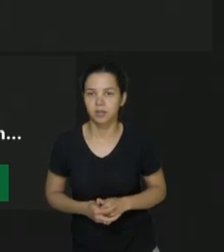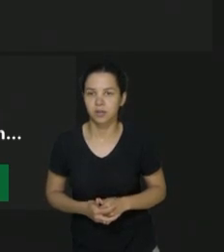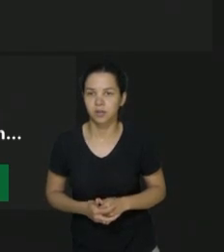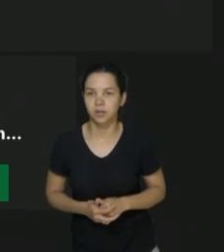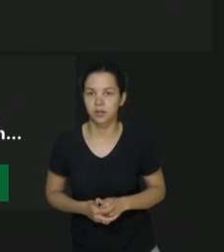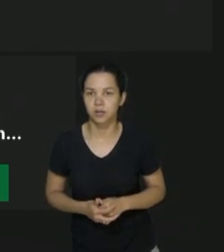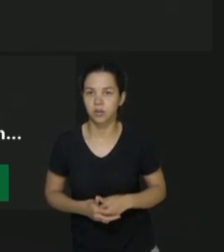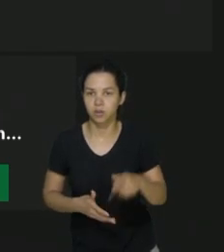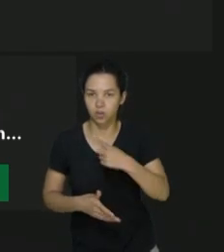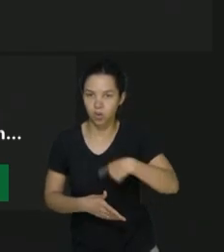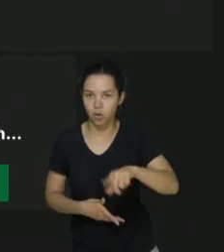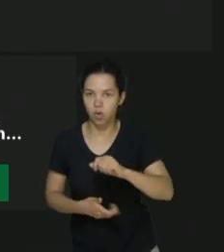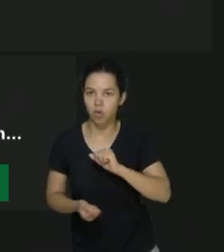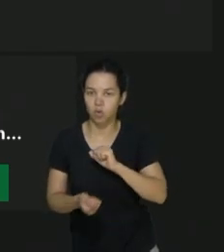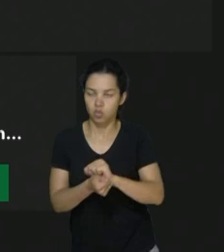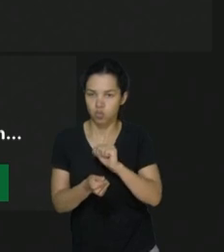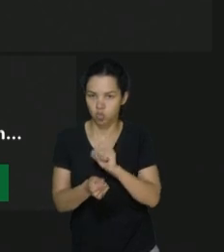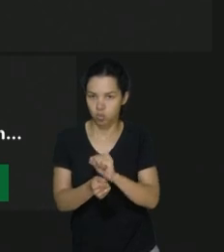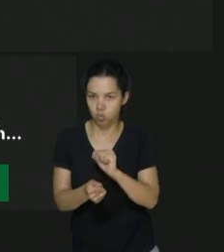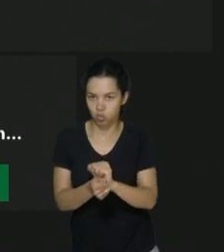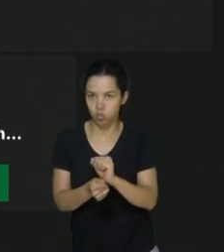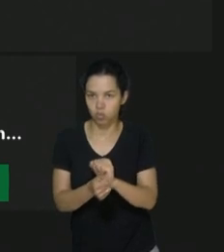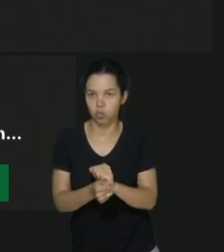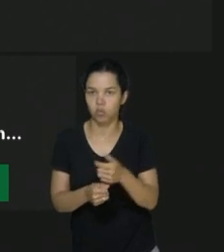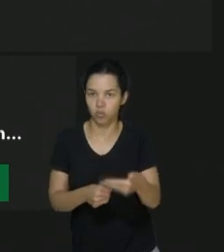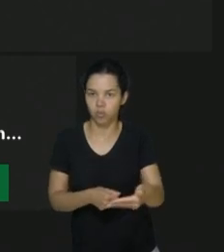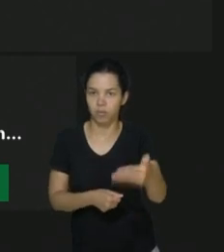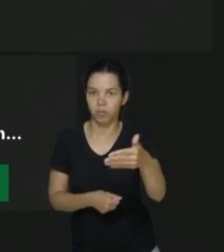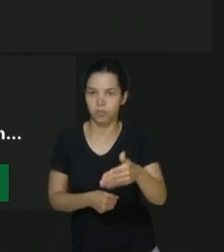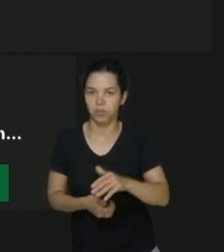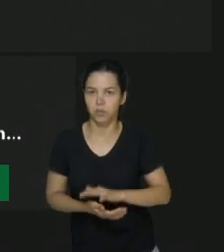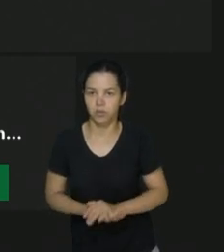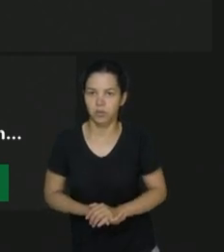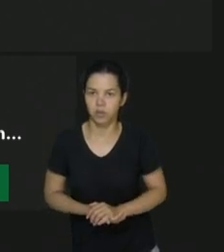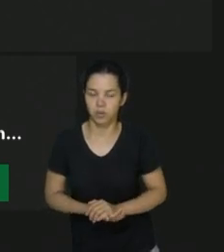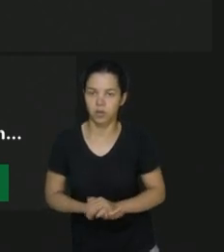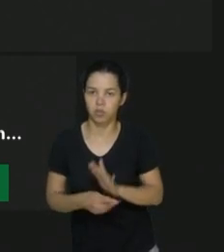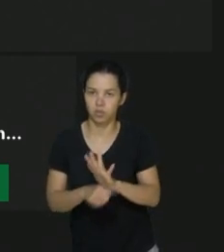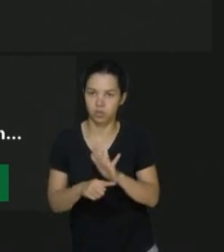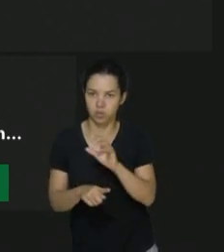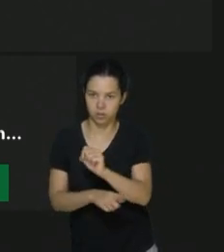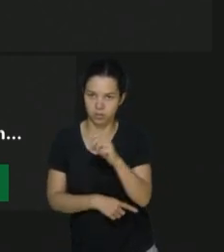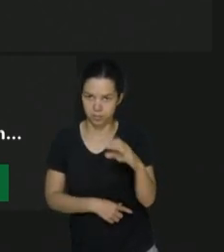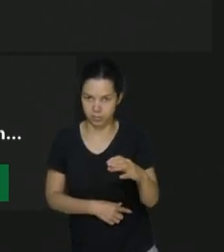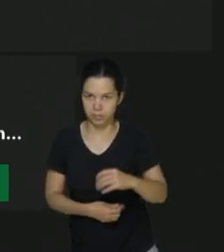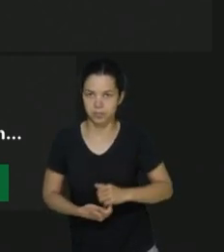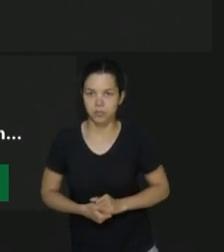Estaremos com o Paulo Luiz Henrique aqui, ó. Por toda Santa Catarina.